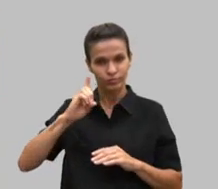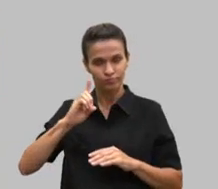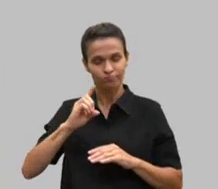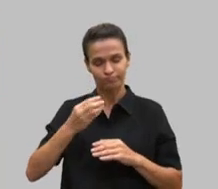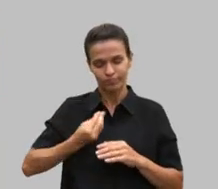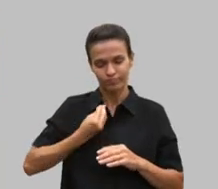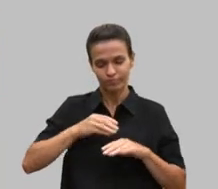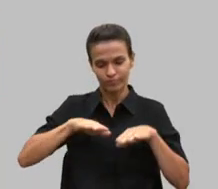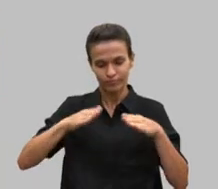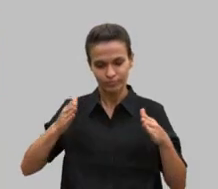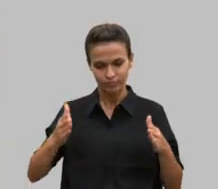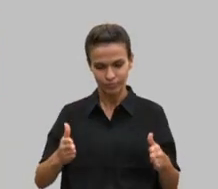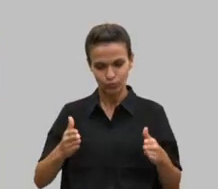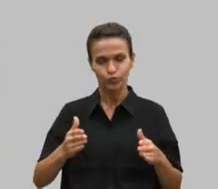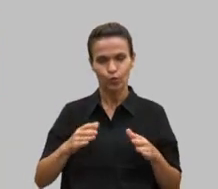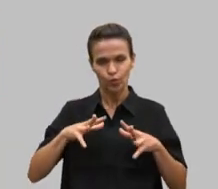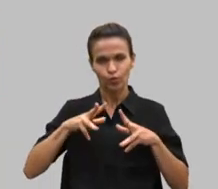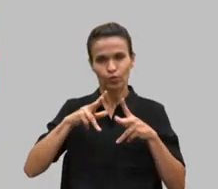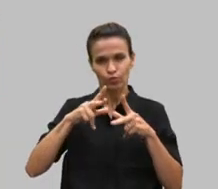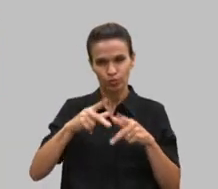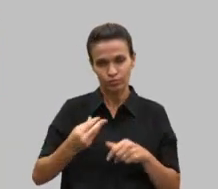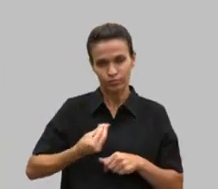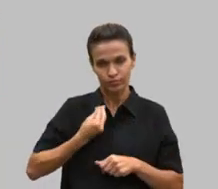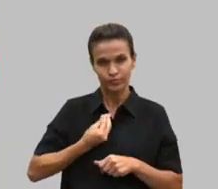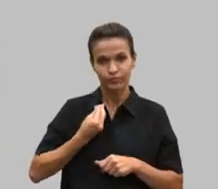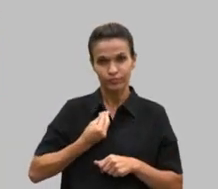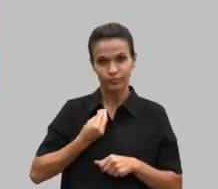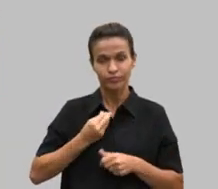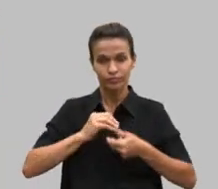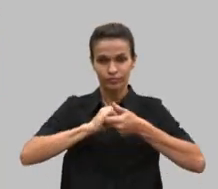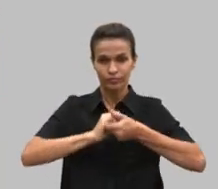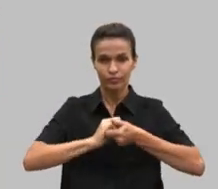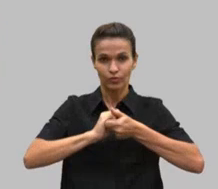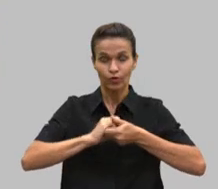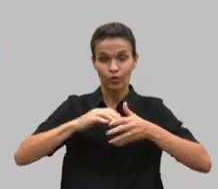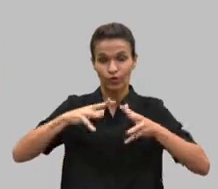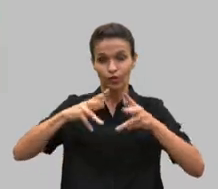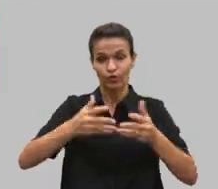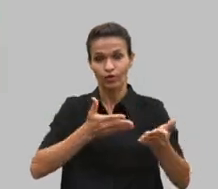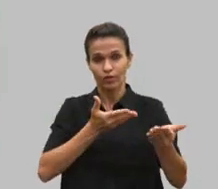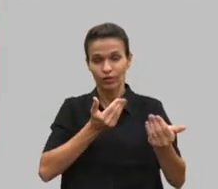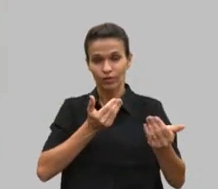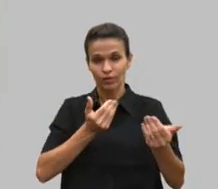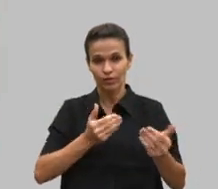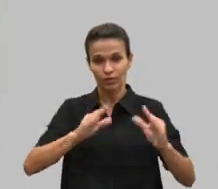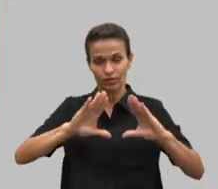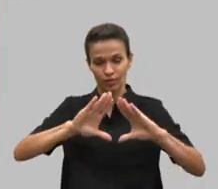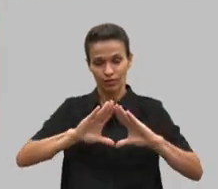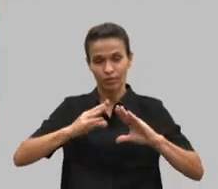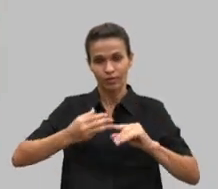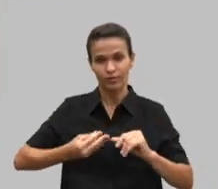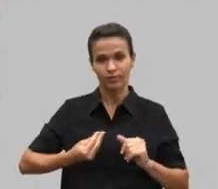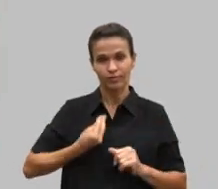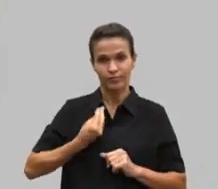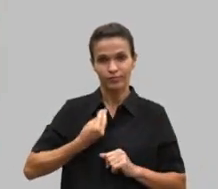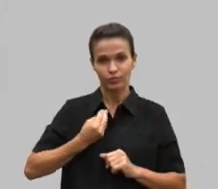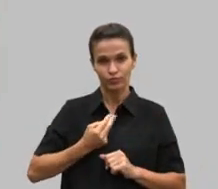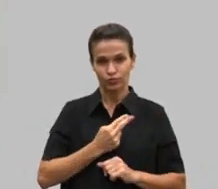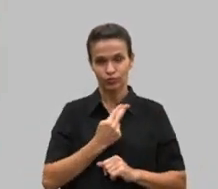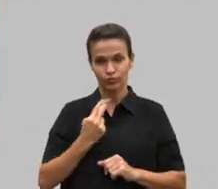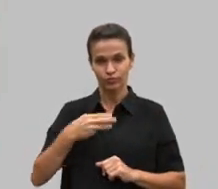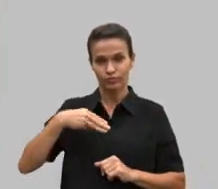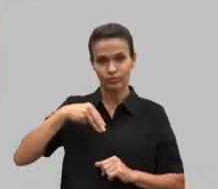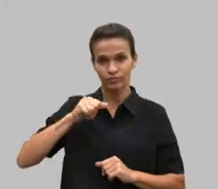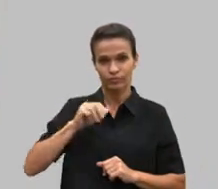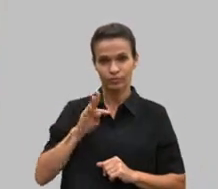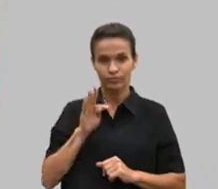também aqui presente um cumprimento também especial a todos os jovens nesta casa aqui presente o meu nome é Matheus Pereira